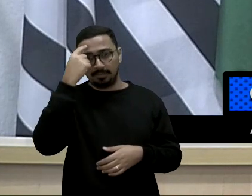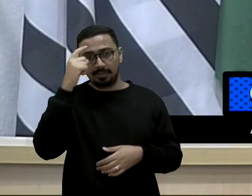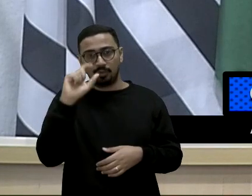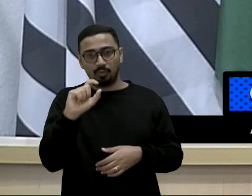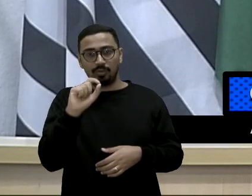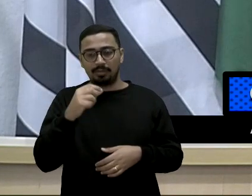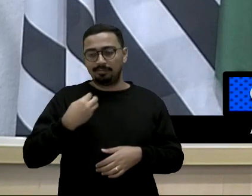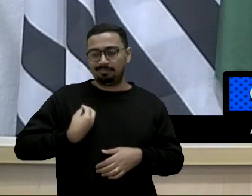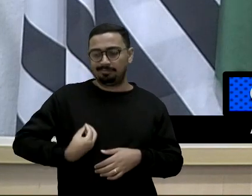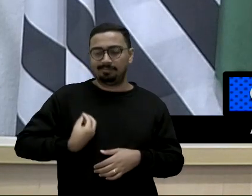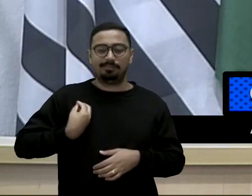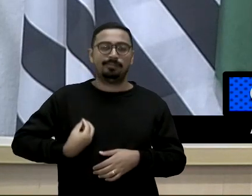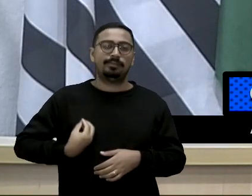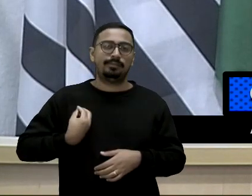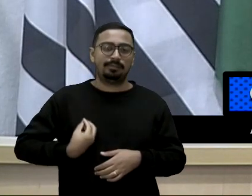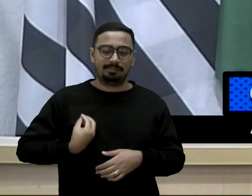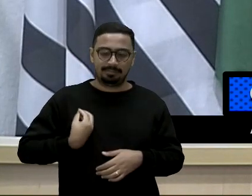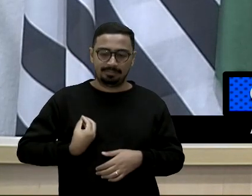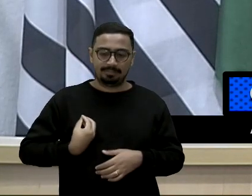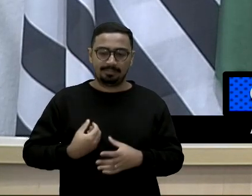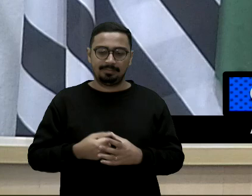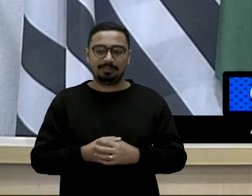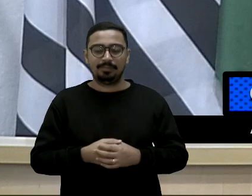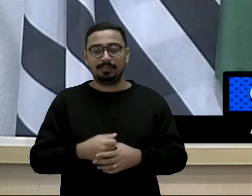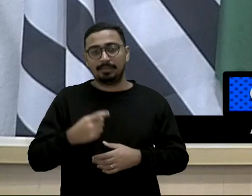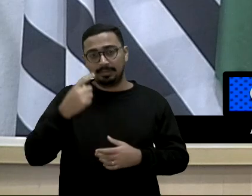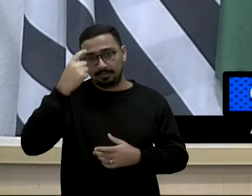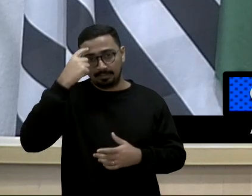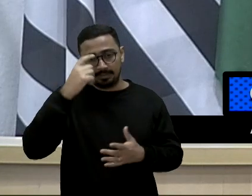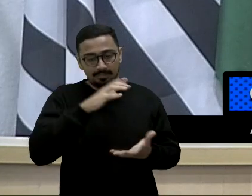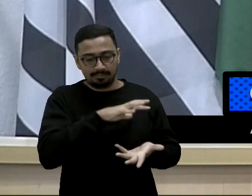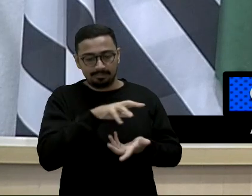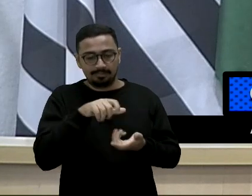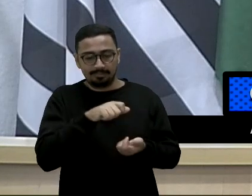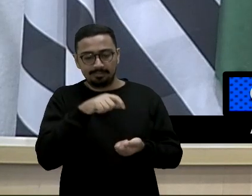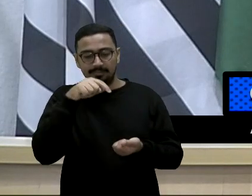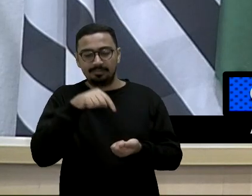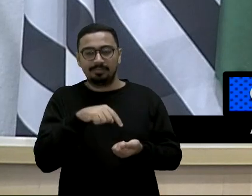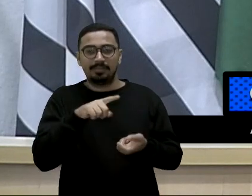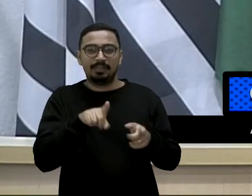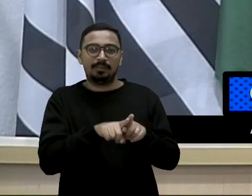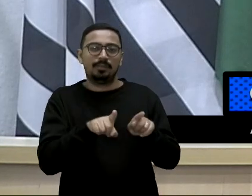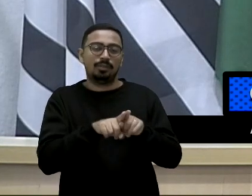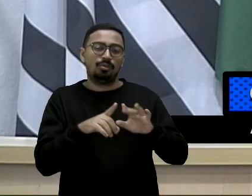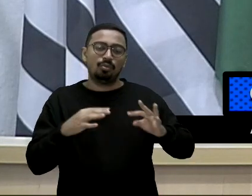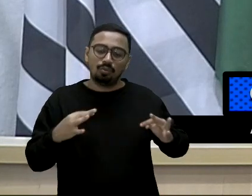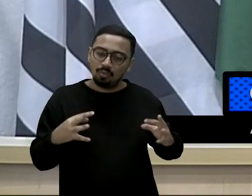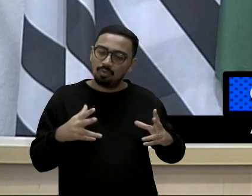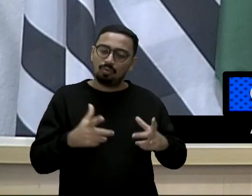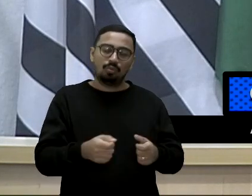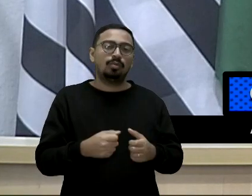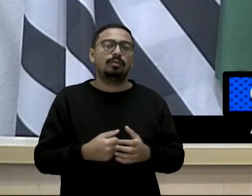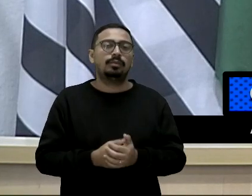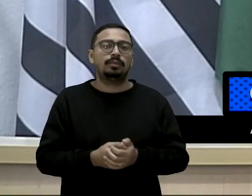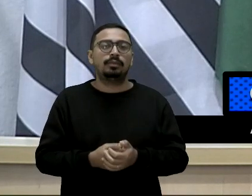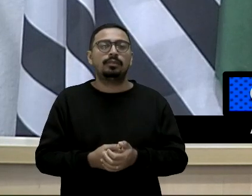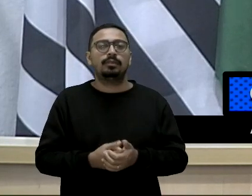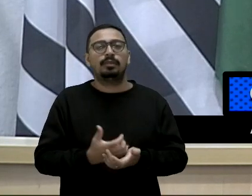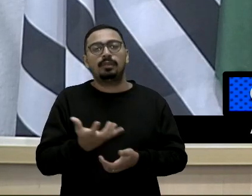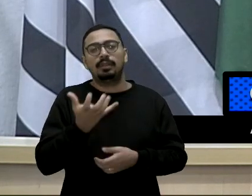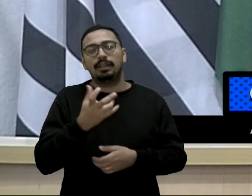na vida, é pensar, né, na humanidade, é pensar no todo. Então, eu gostaria mais de deixar